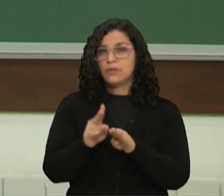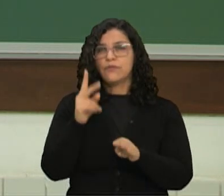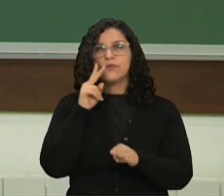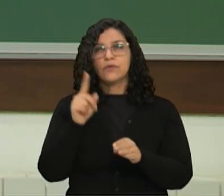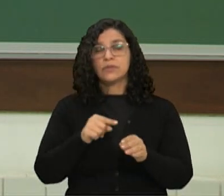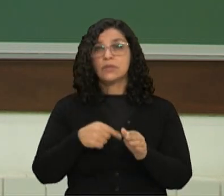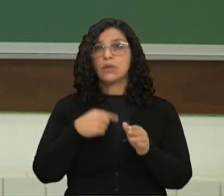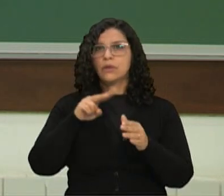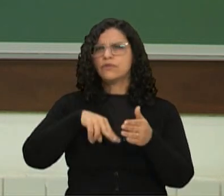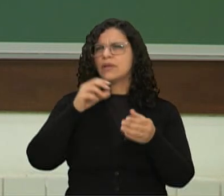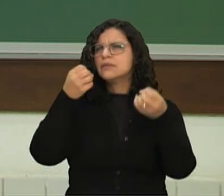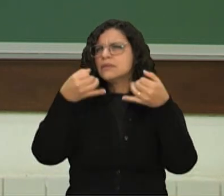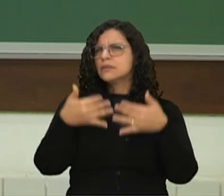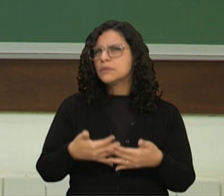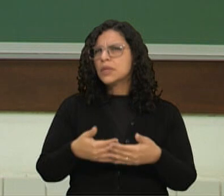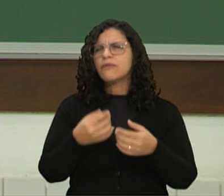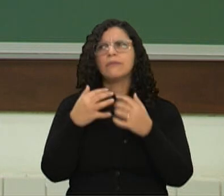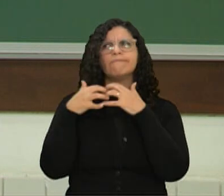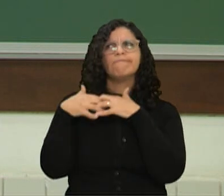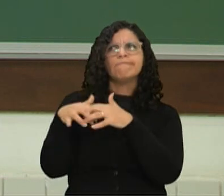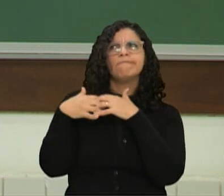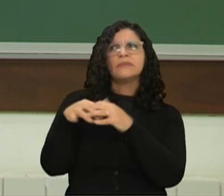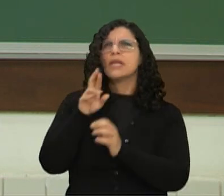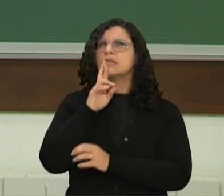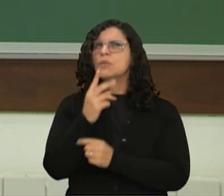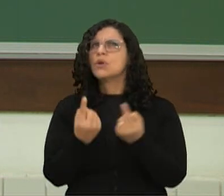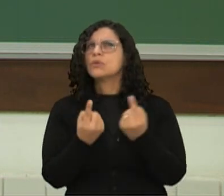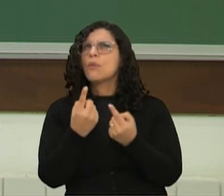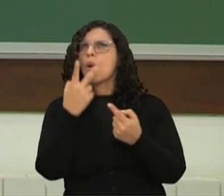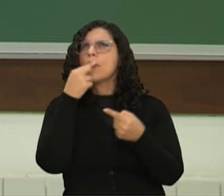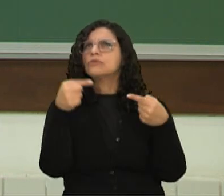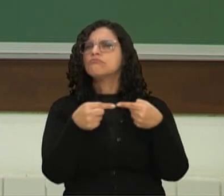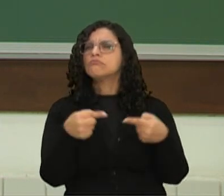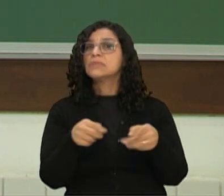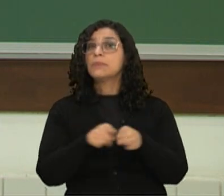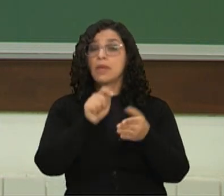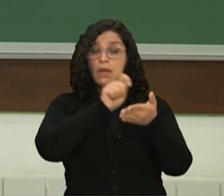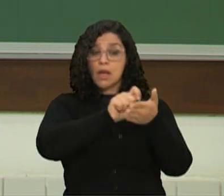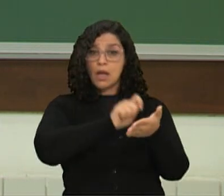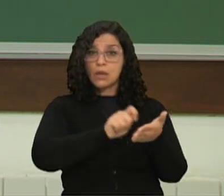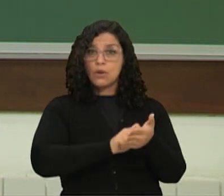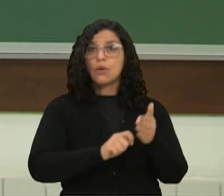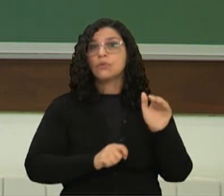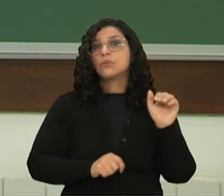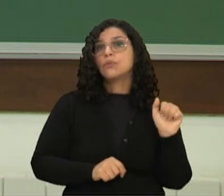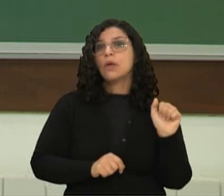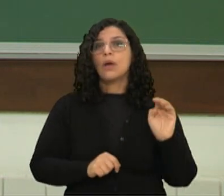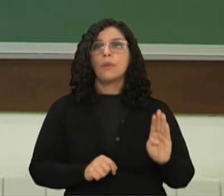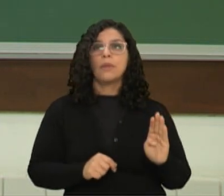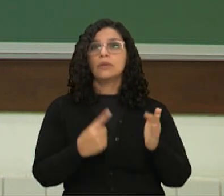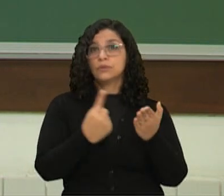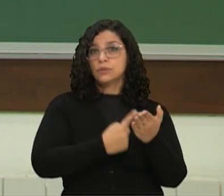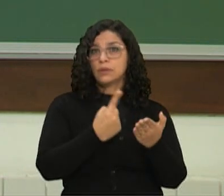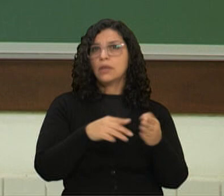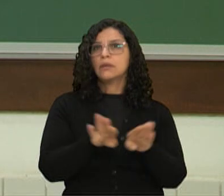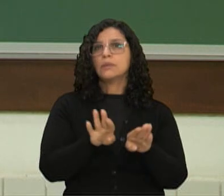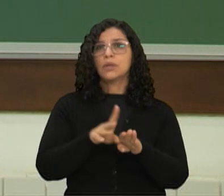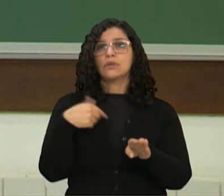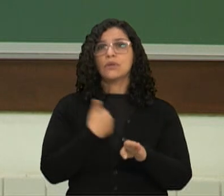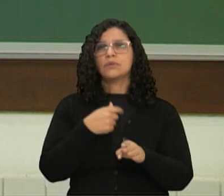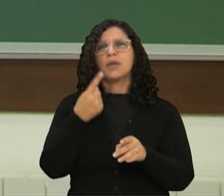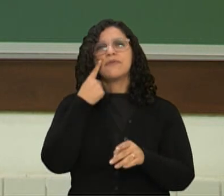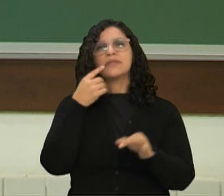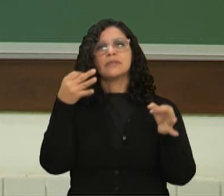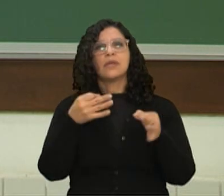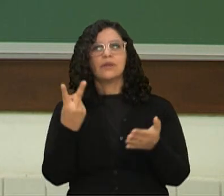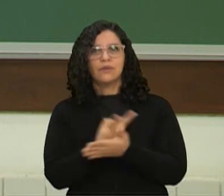vocês, quando eu estiver explicando, vão pensando na resposta e anote aí letra A ou letra B no seu caderno para em seguida a gente